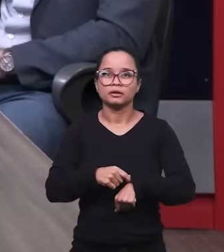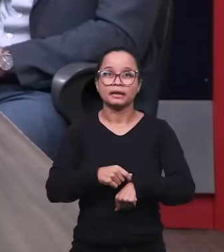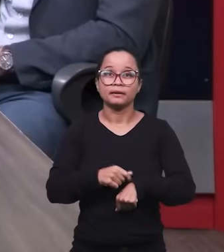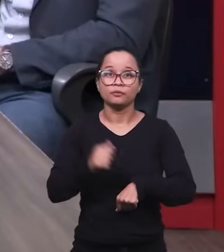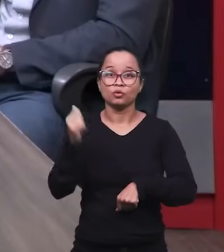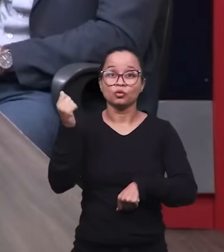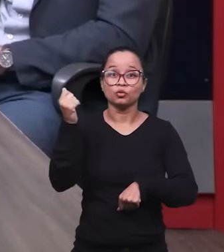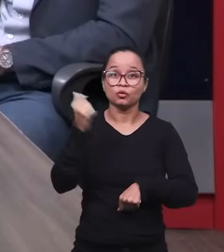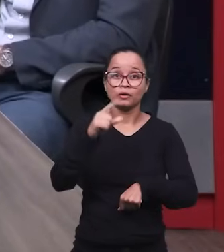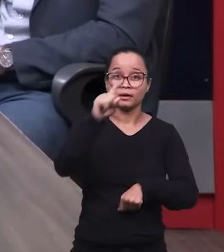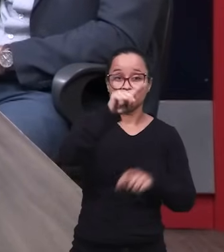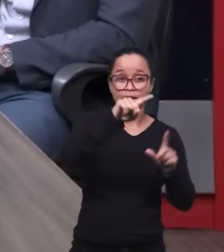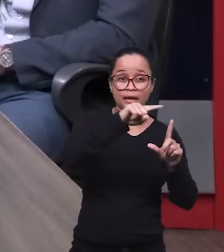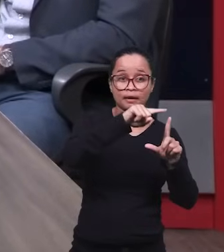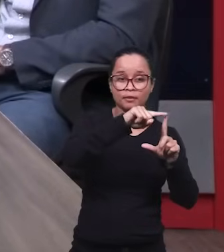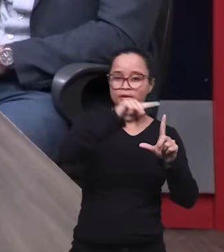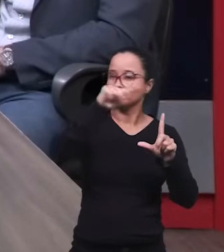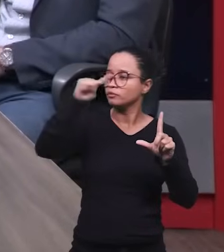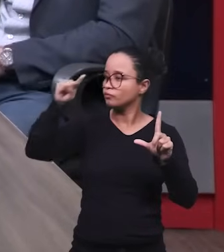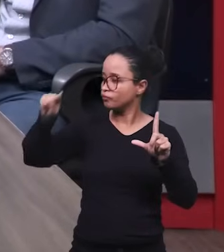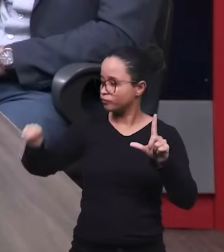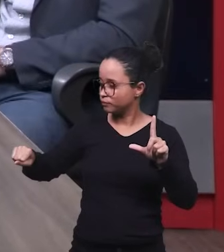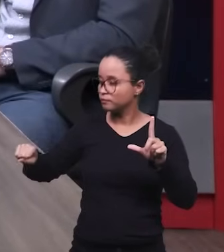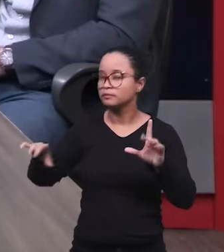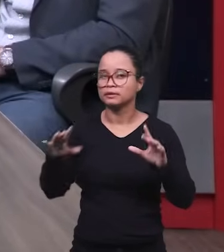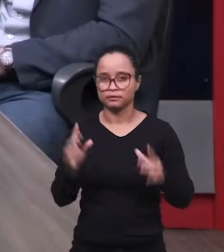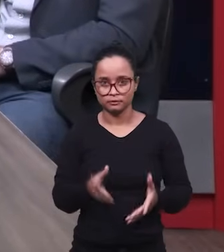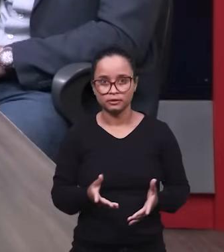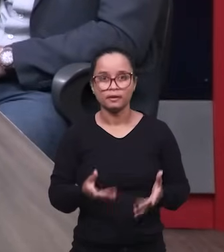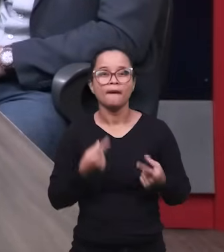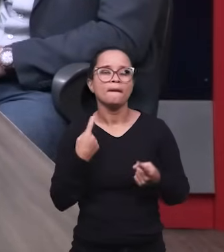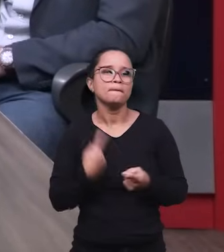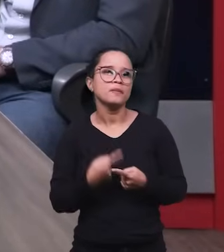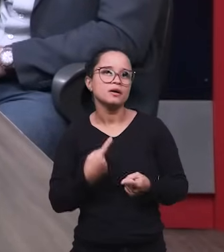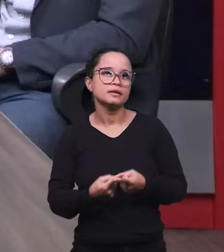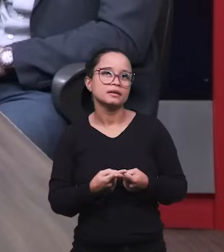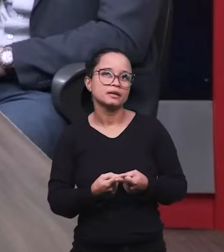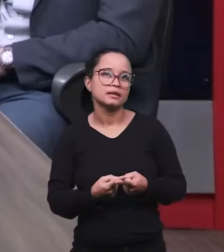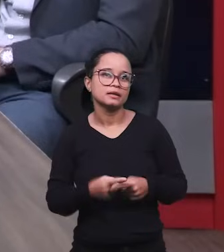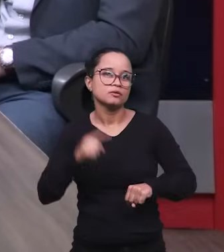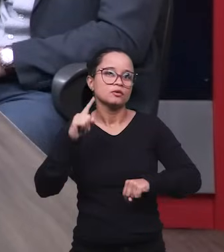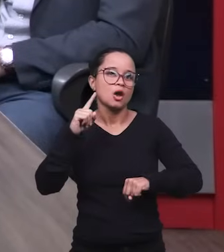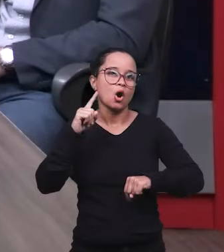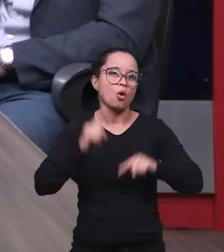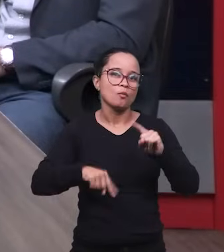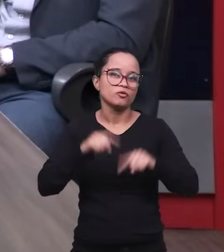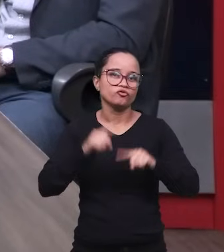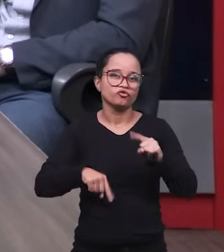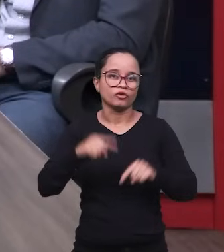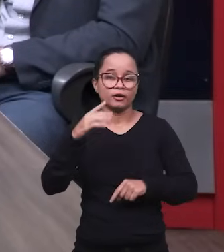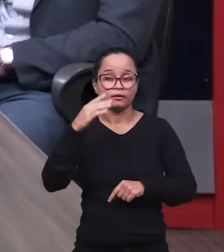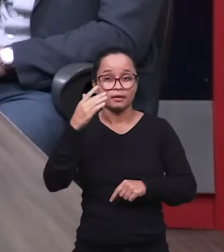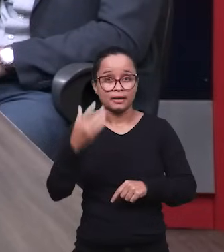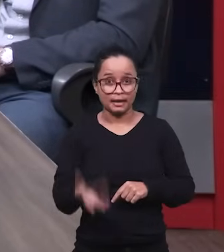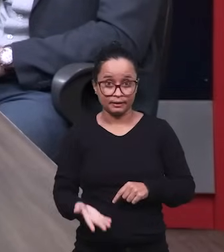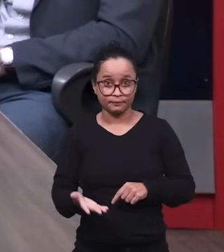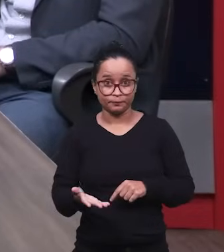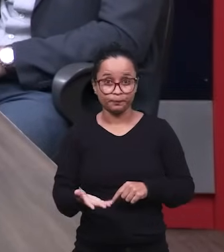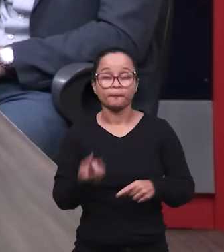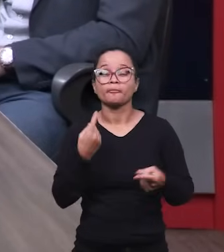que a curva da meia parábola. Só que é interessante que, por que esse objeto cai? Porque há uma